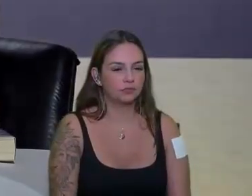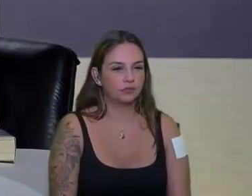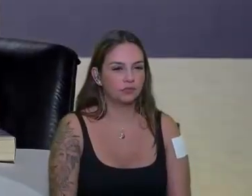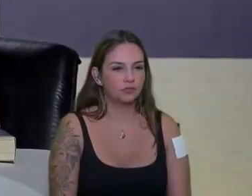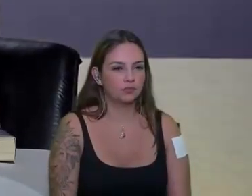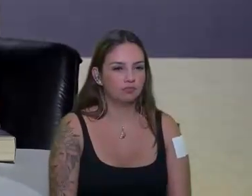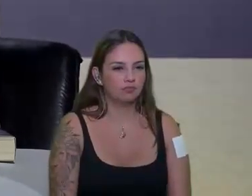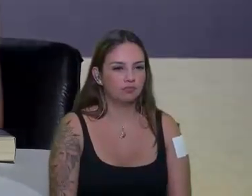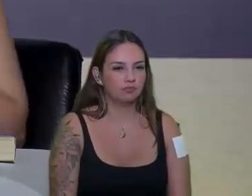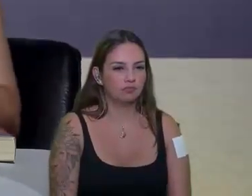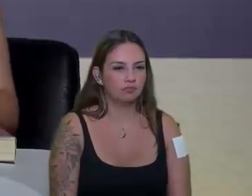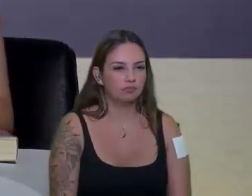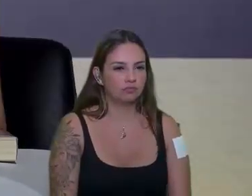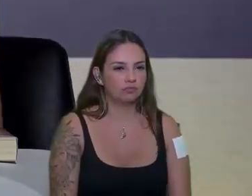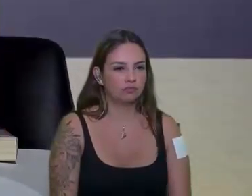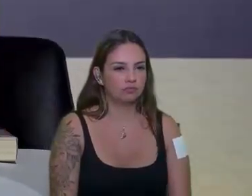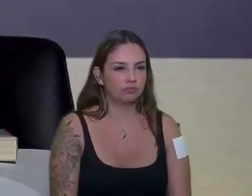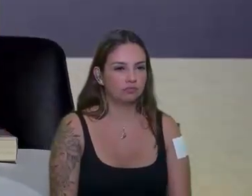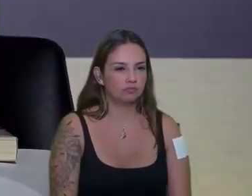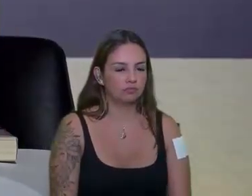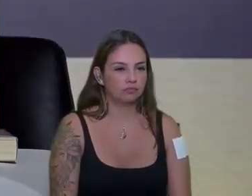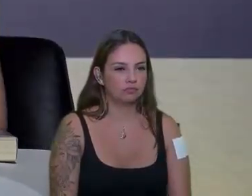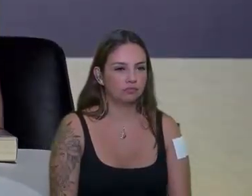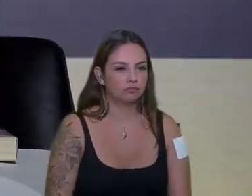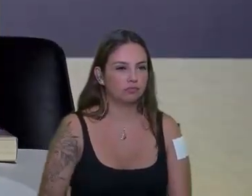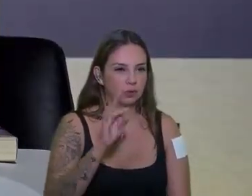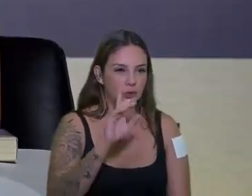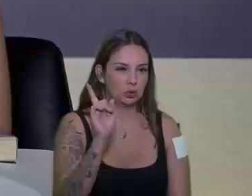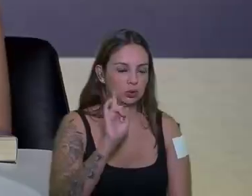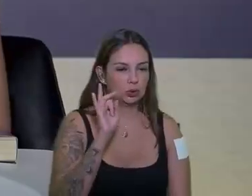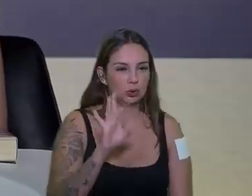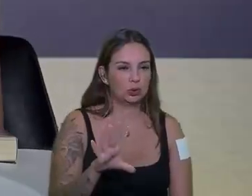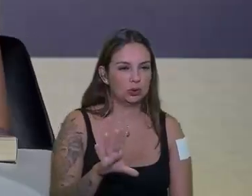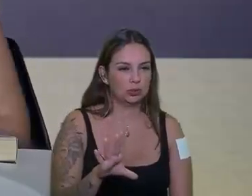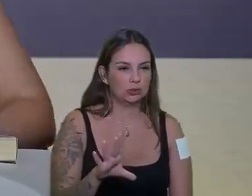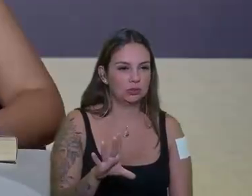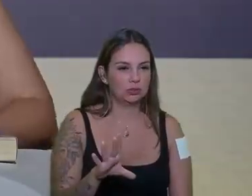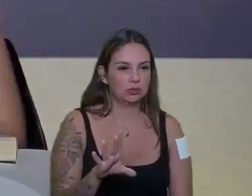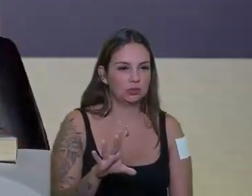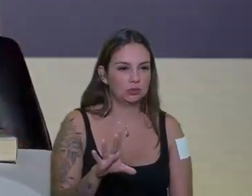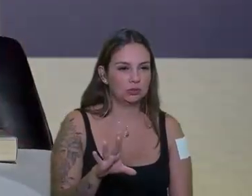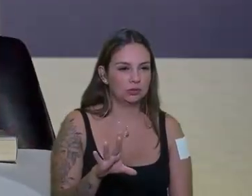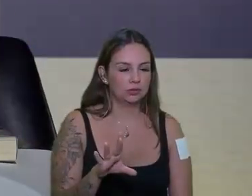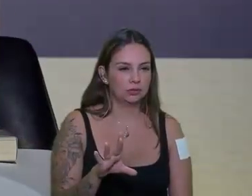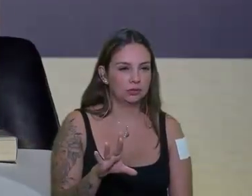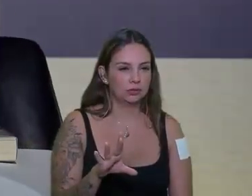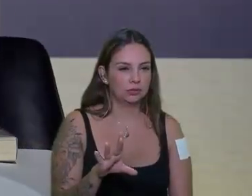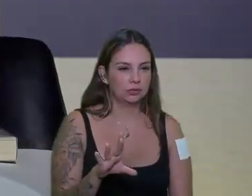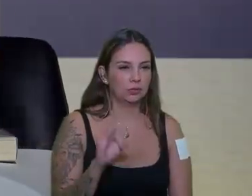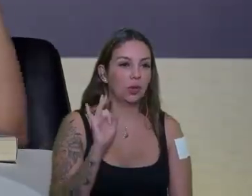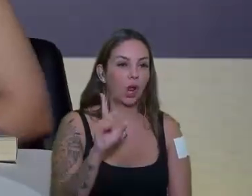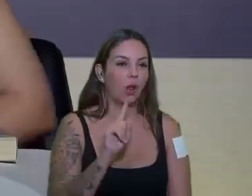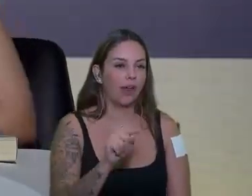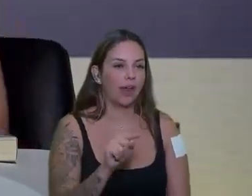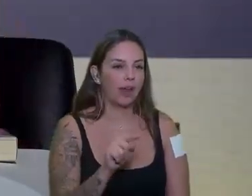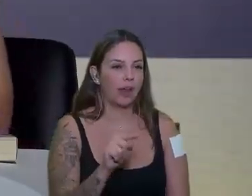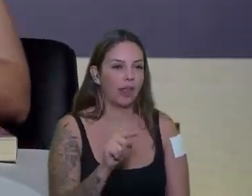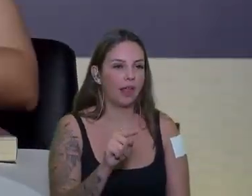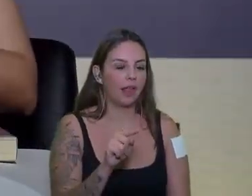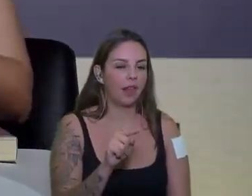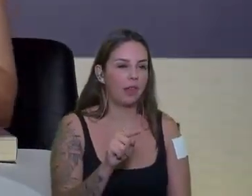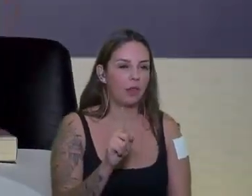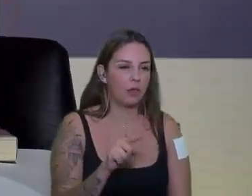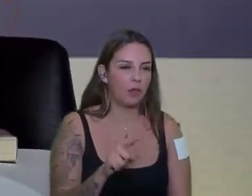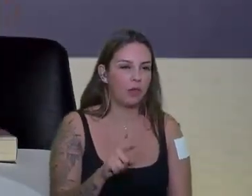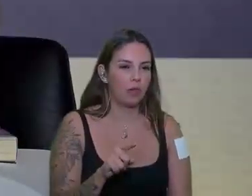muito. É por isso que ele está no plural, né? Não são só os heterônimos, não é só ele, né?